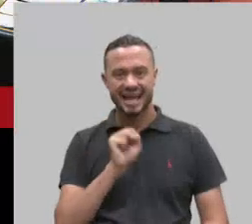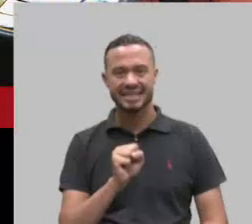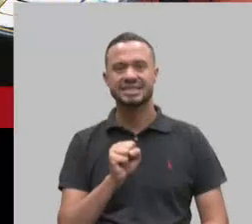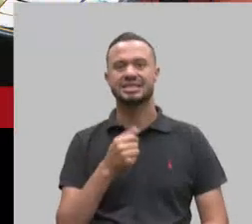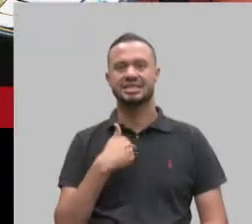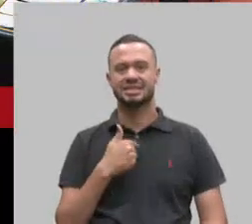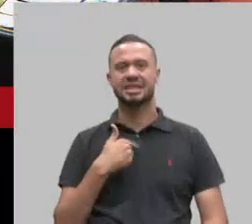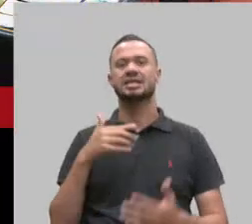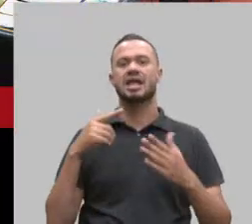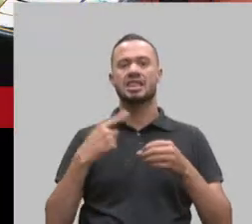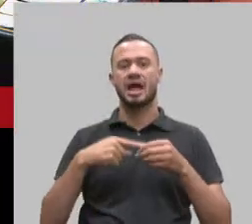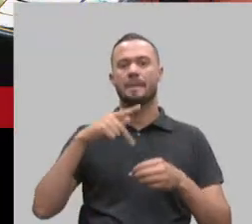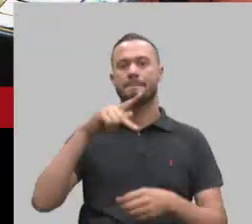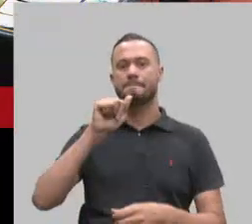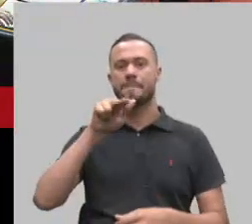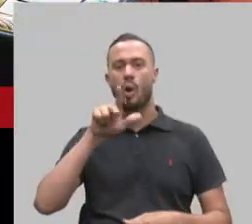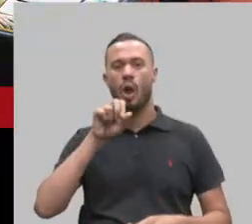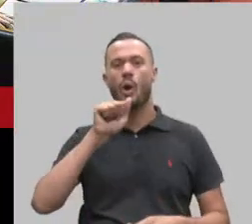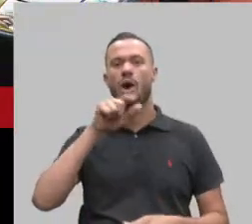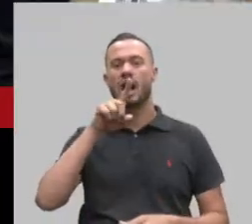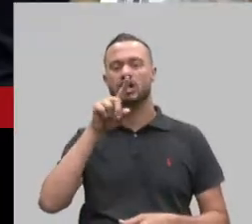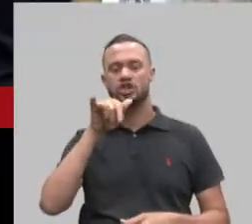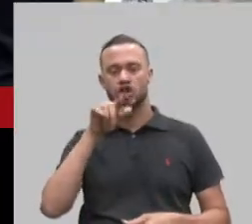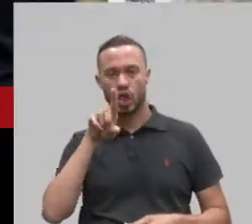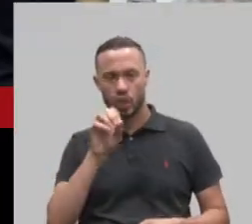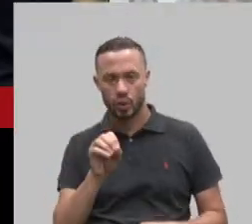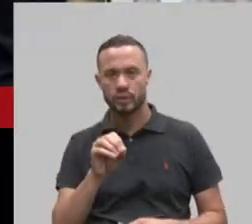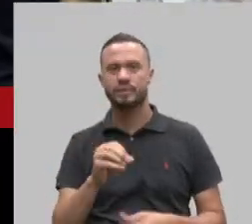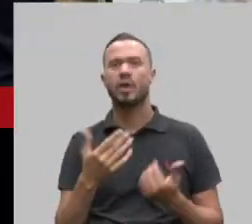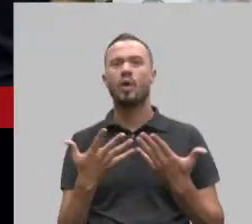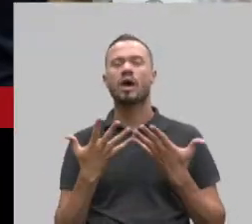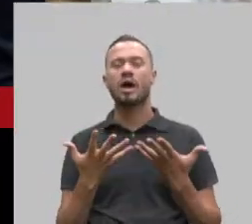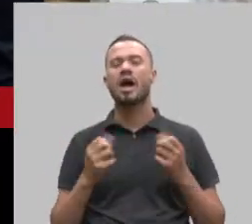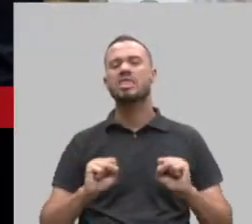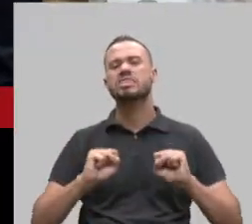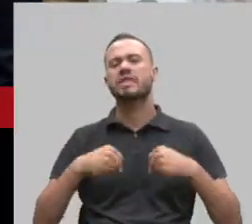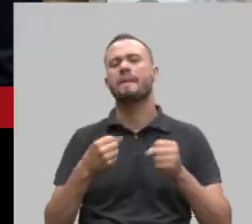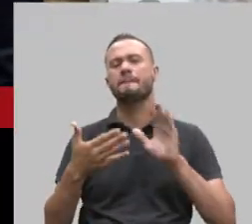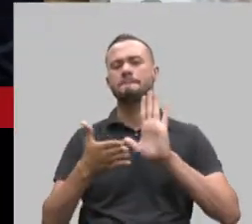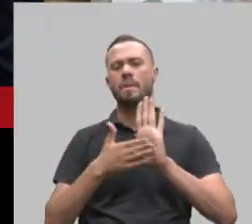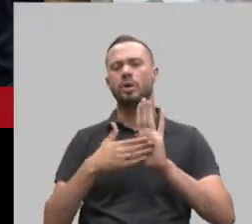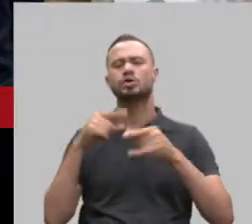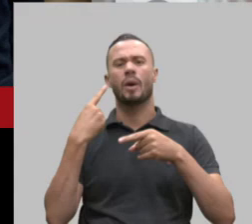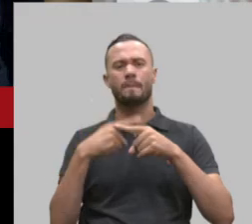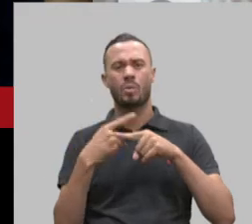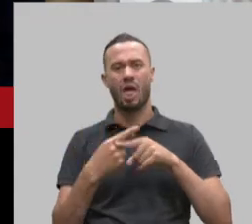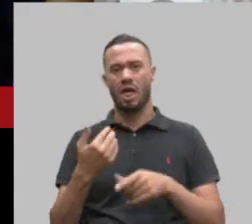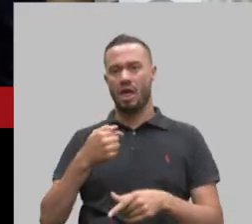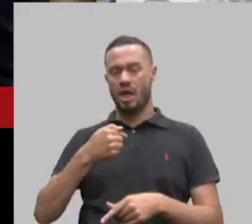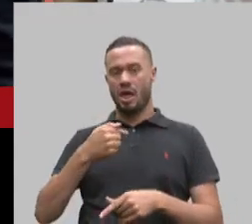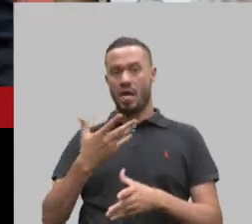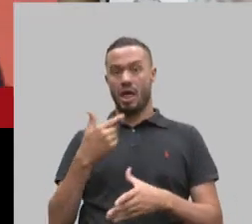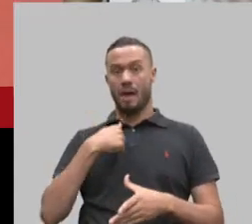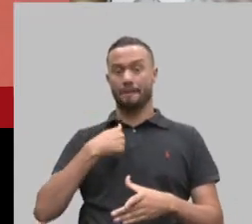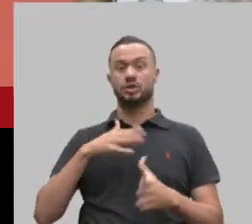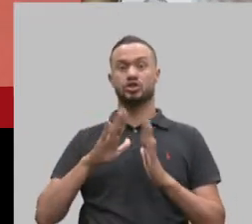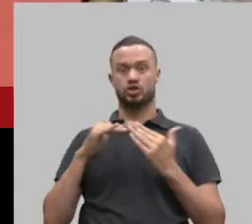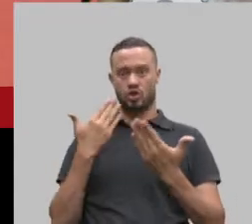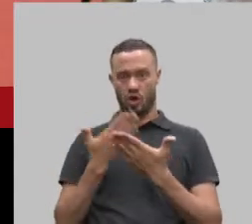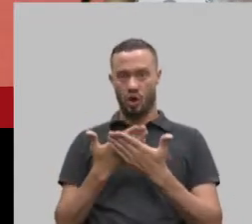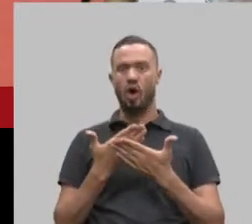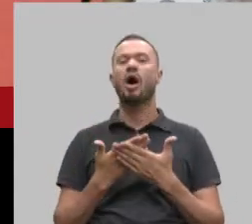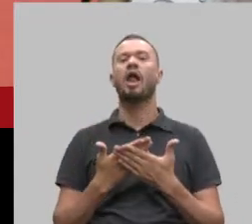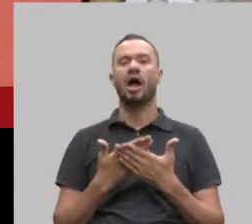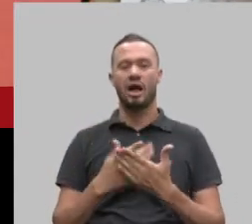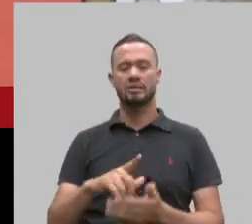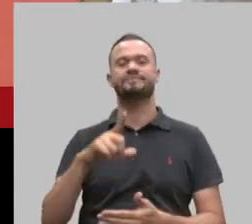Cândido eu quero defender essa proposta porque eu tenho exemplos dentro da minha escola Onde existe crianças